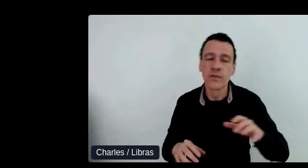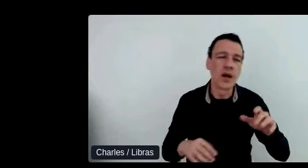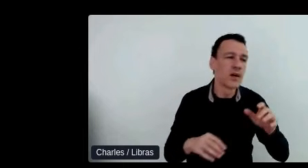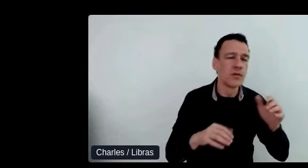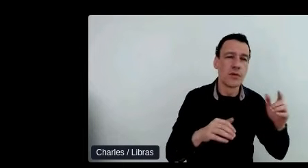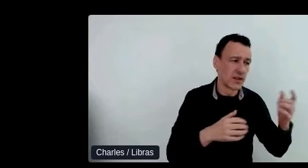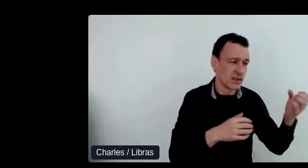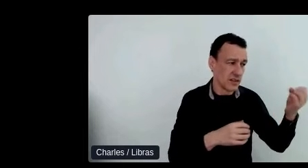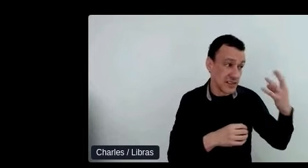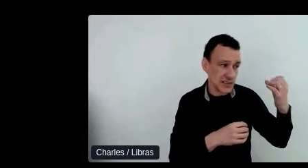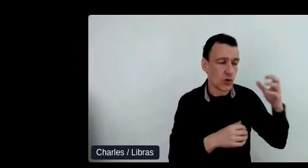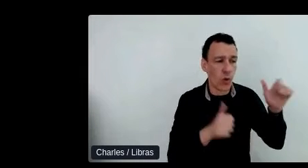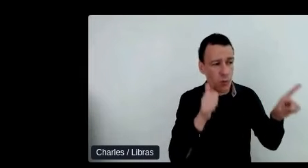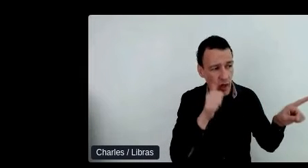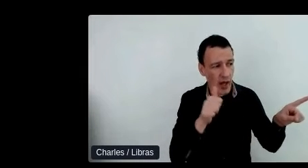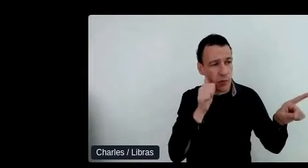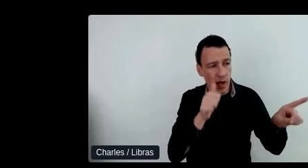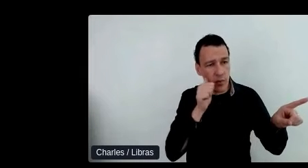Pode ir.